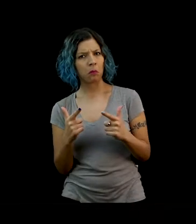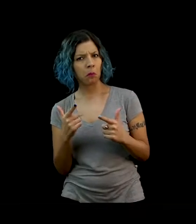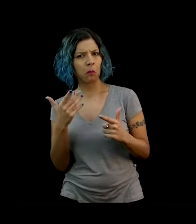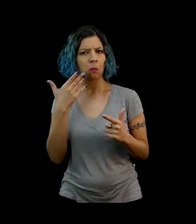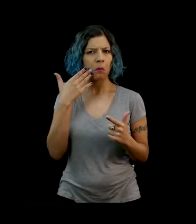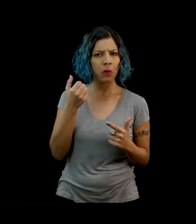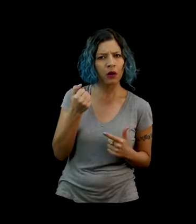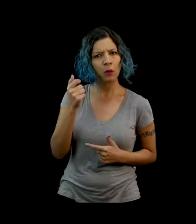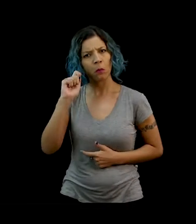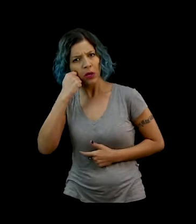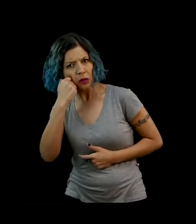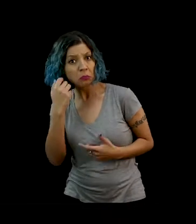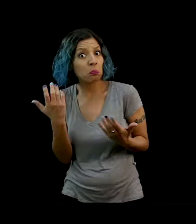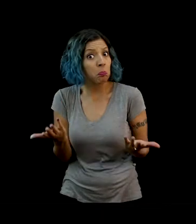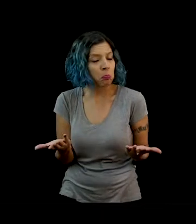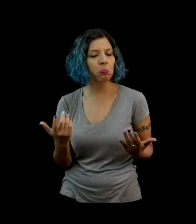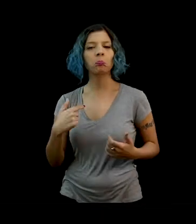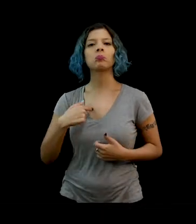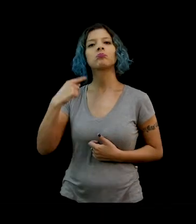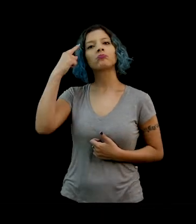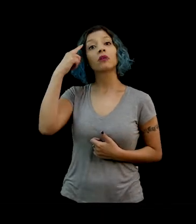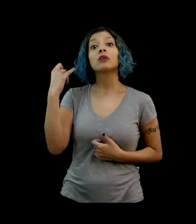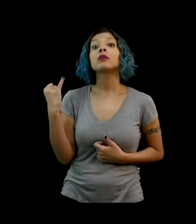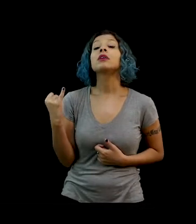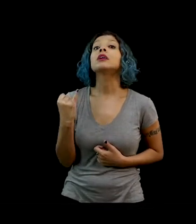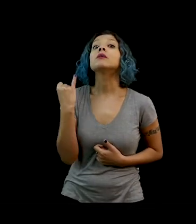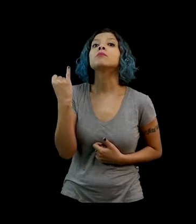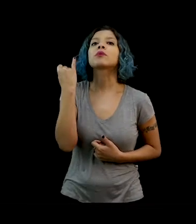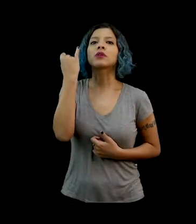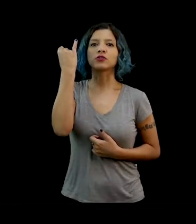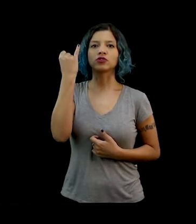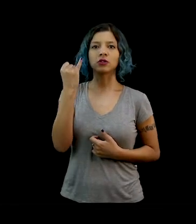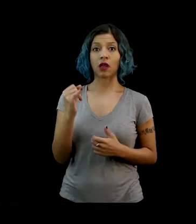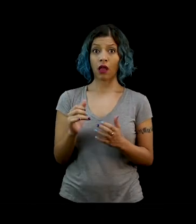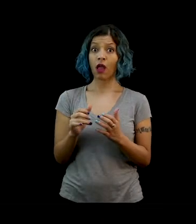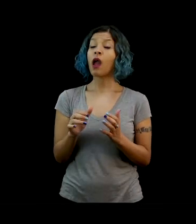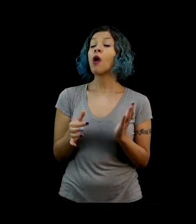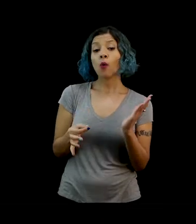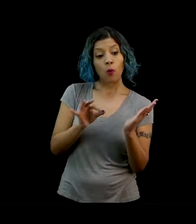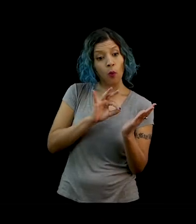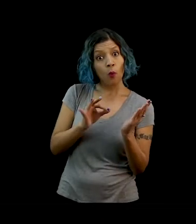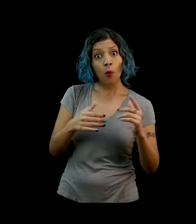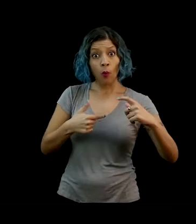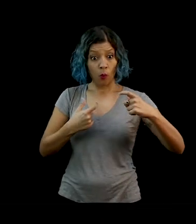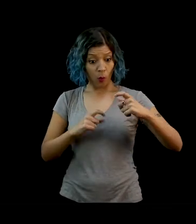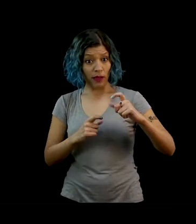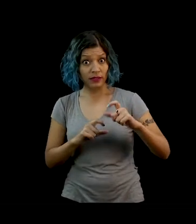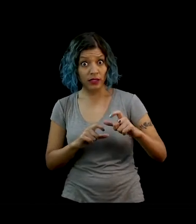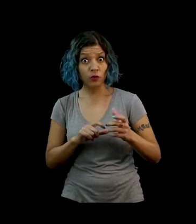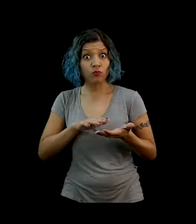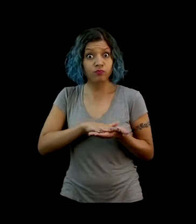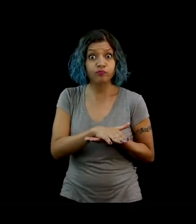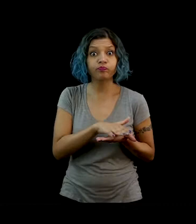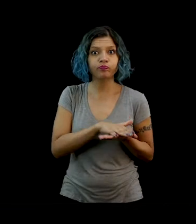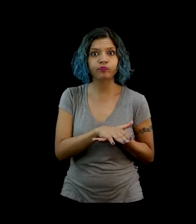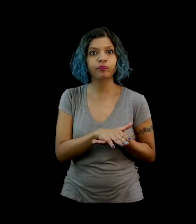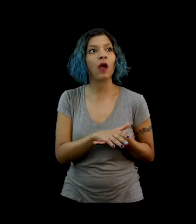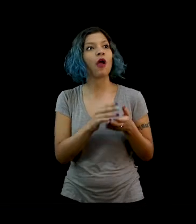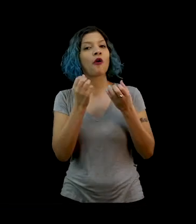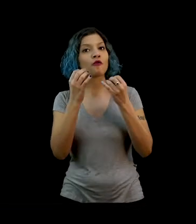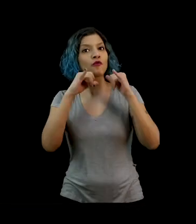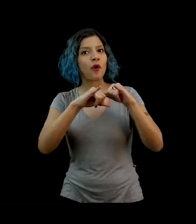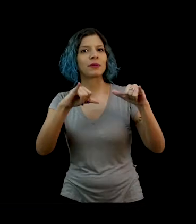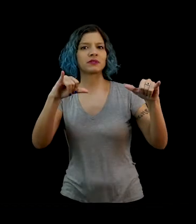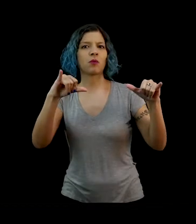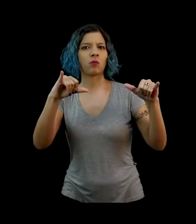quadrinho físico como veículo da informação eu não me oponho a depois divulgar o pdf ou e-book dos